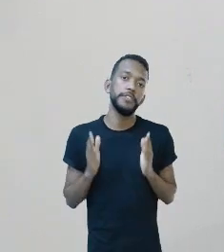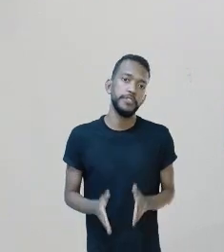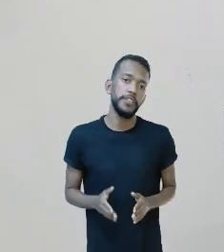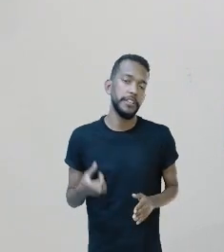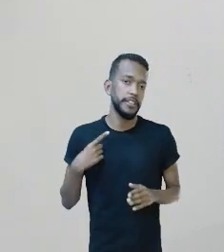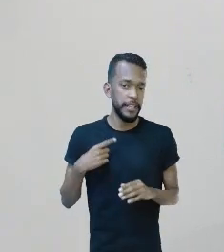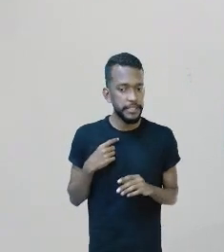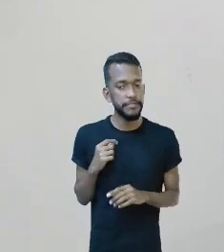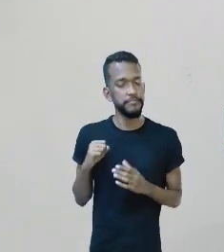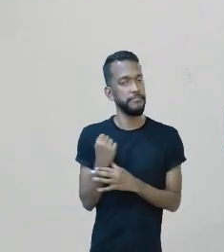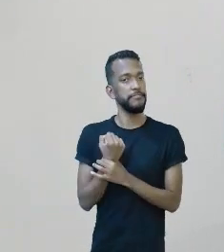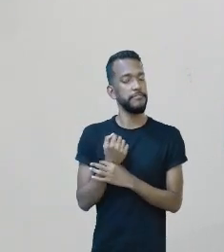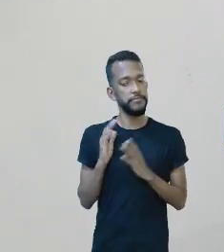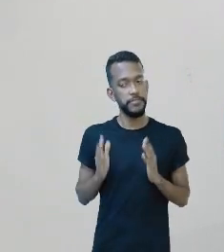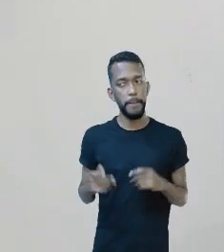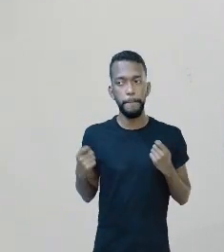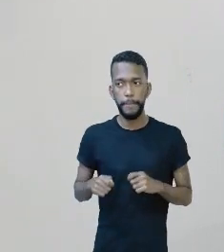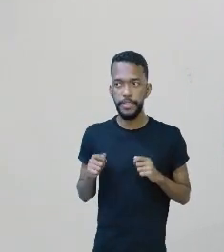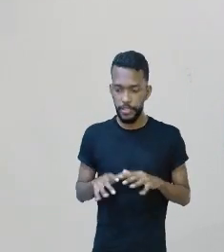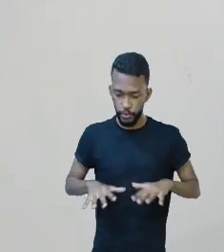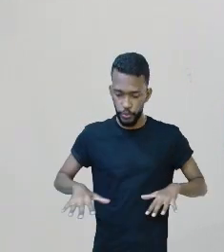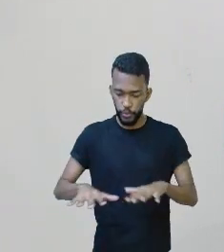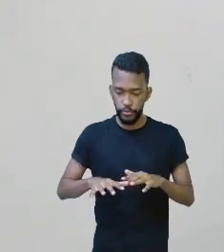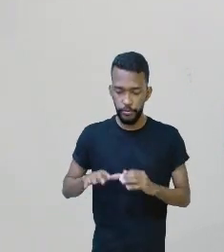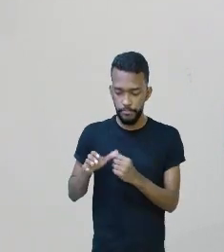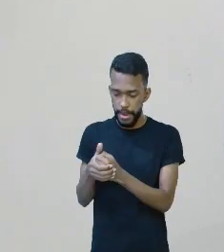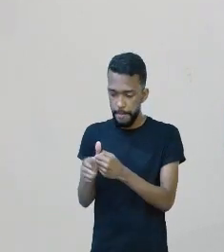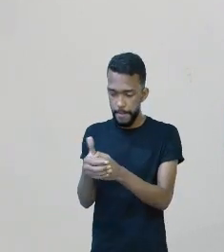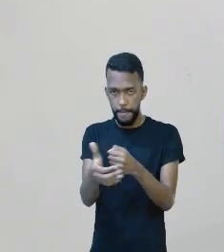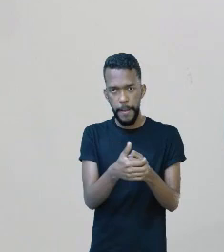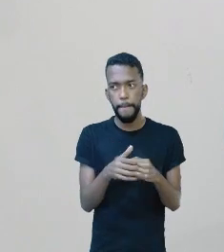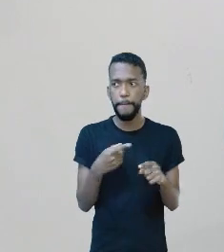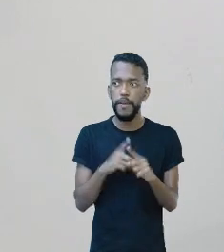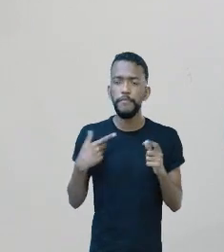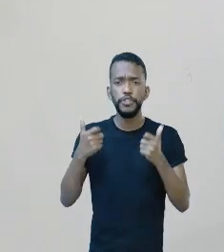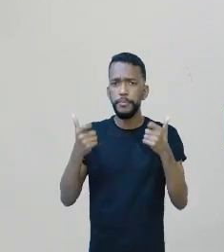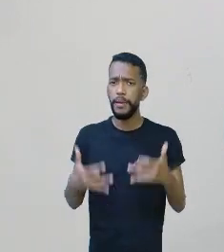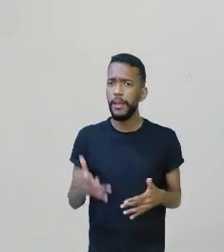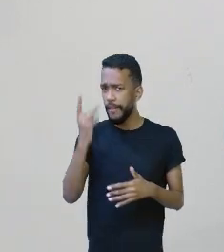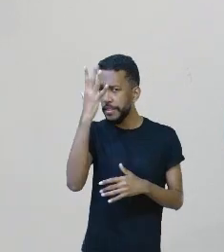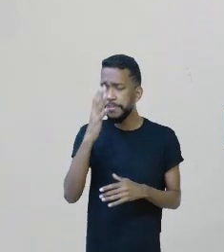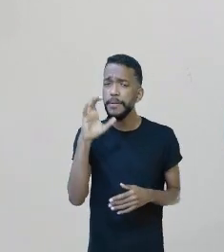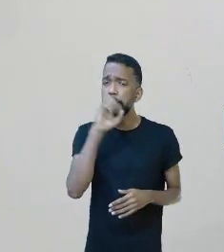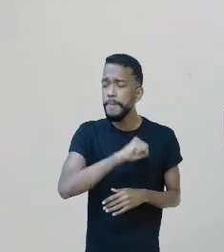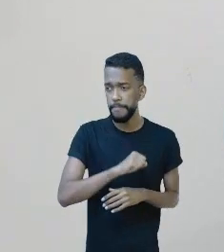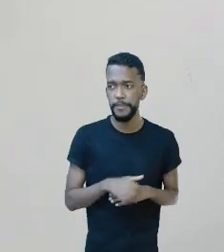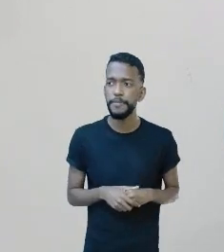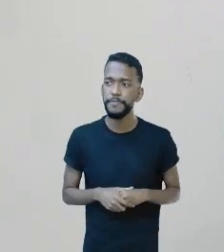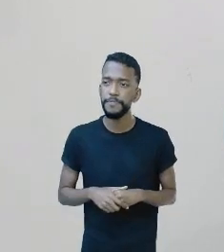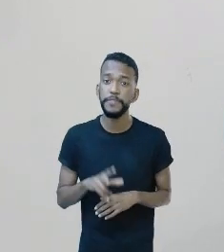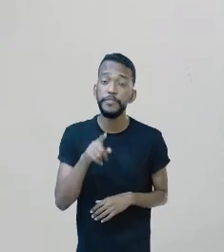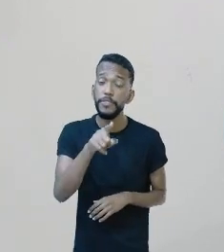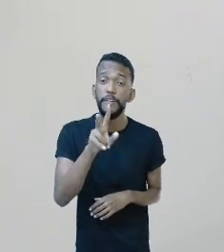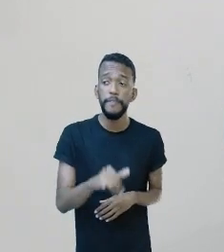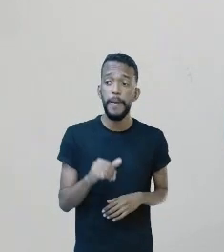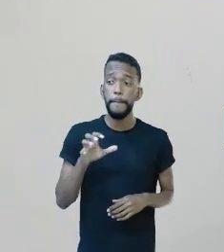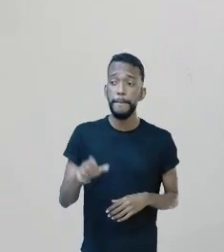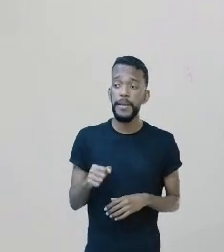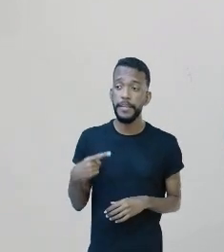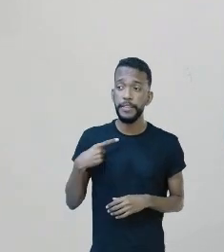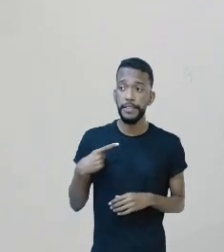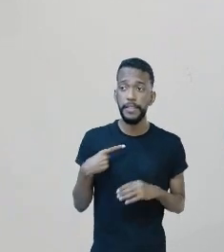por medida de segurança, tem que estar tudo embaladinho. Mas eu vou te explicar de forma bem rápida. Você vai colocar